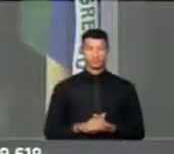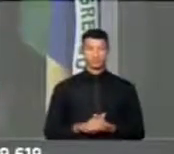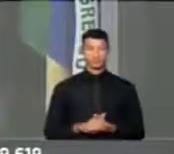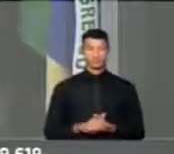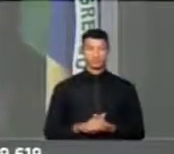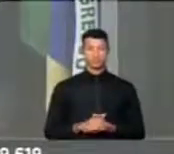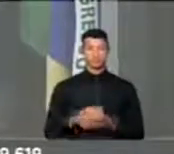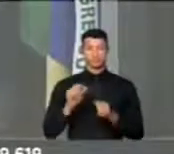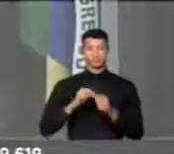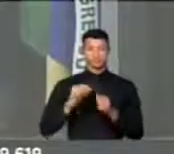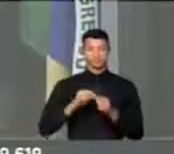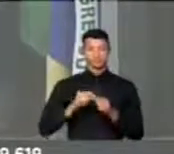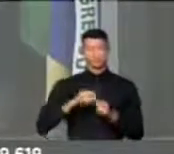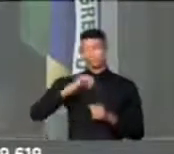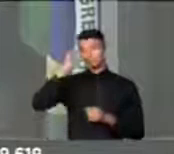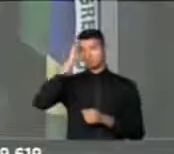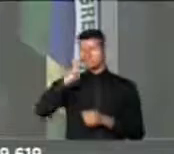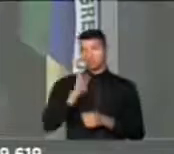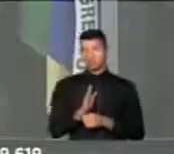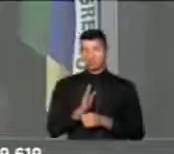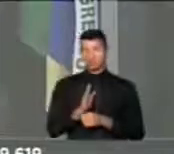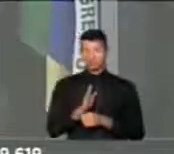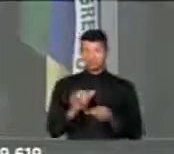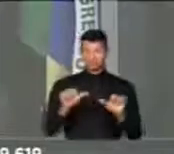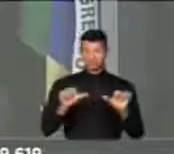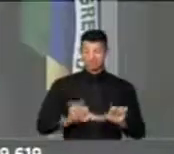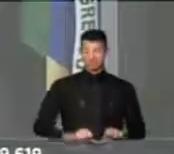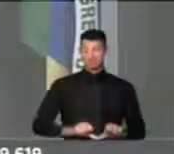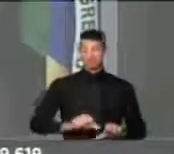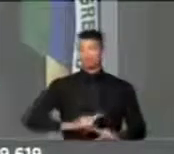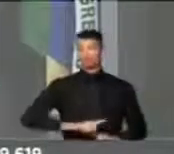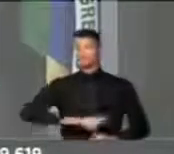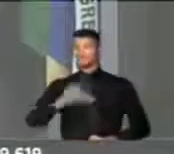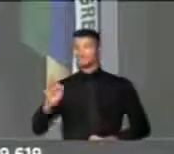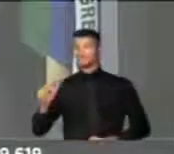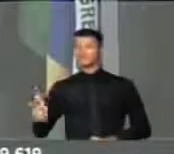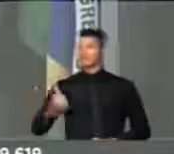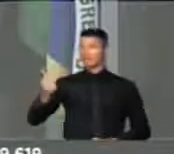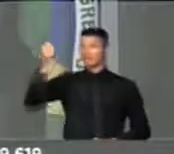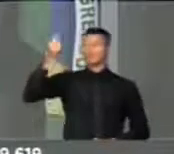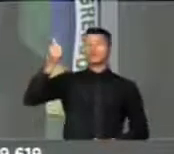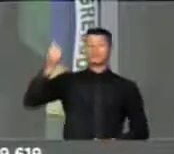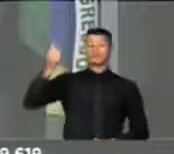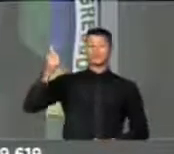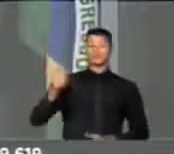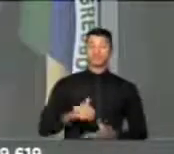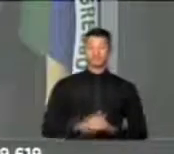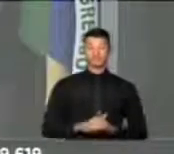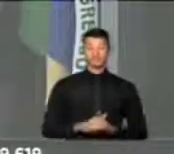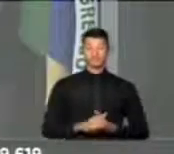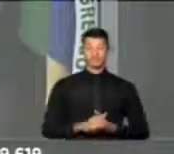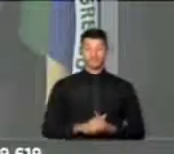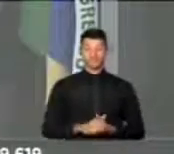a fazer com que o Brasil saia deste atoleiro que se encontra.